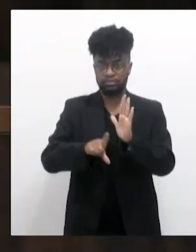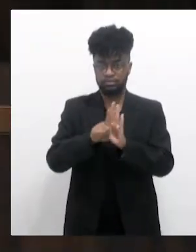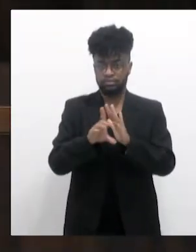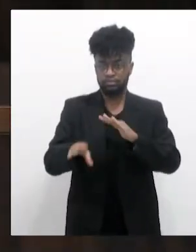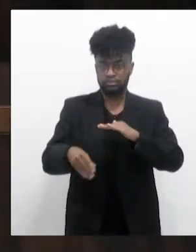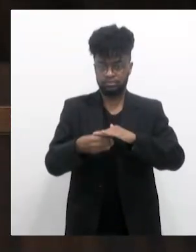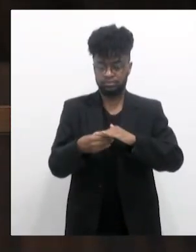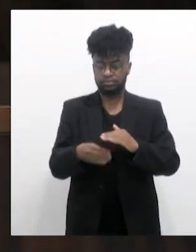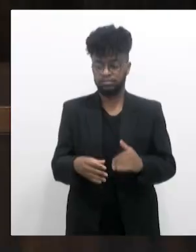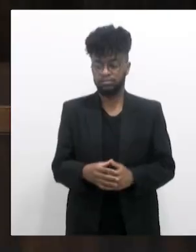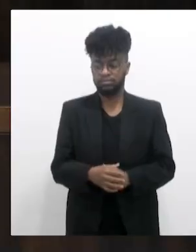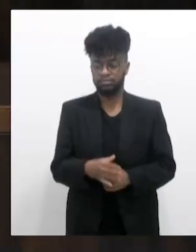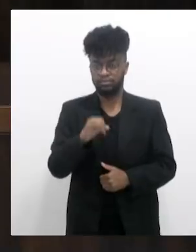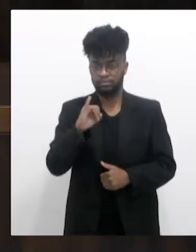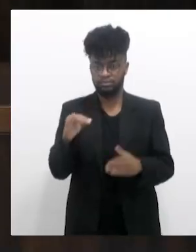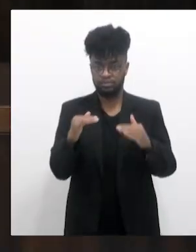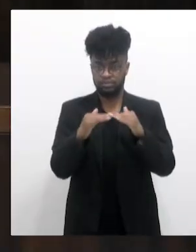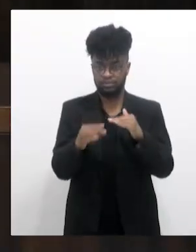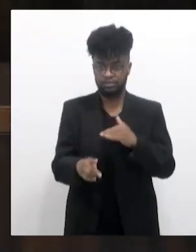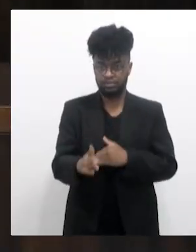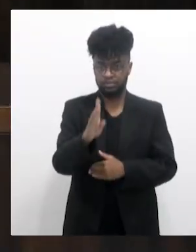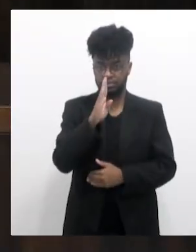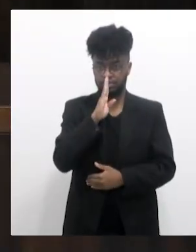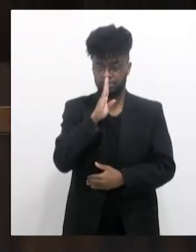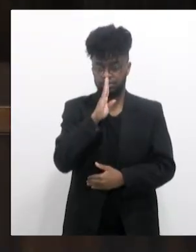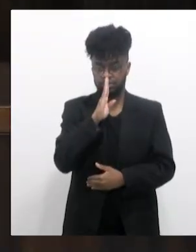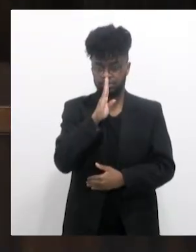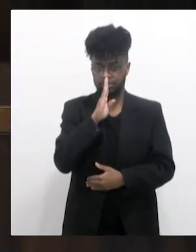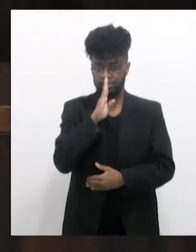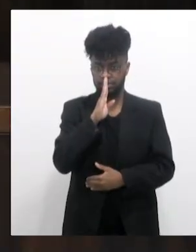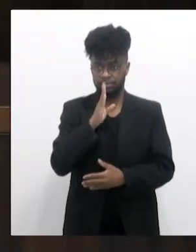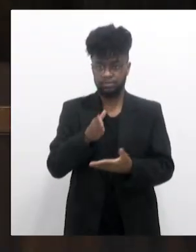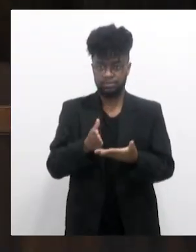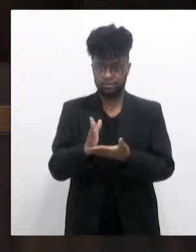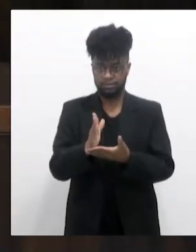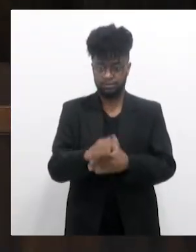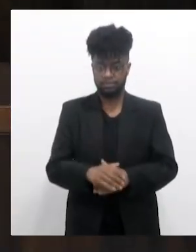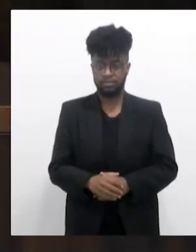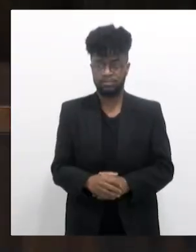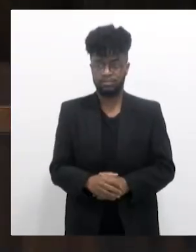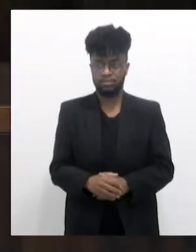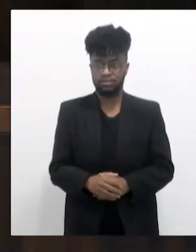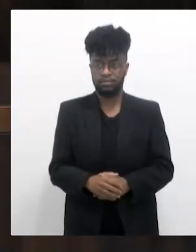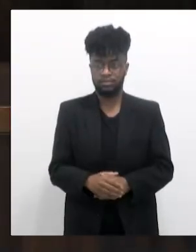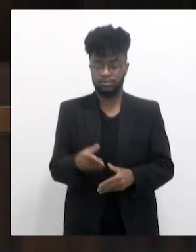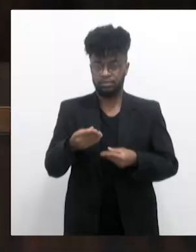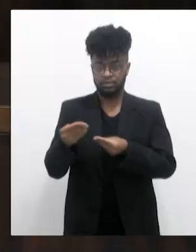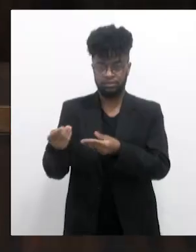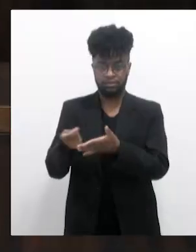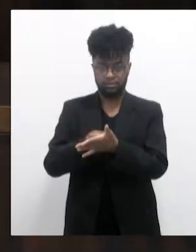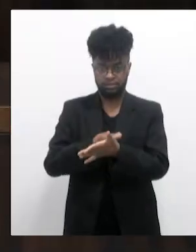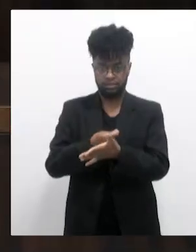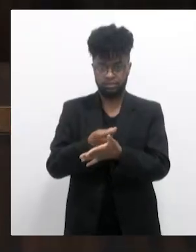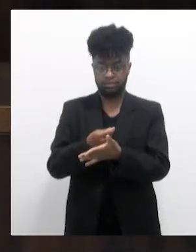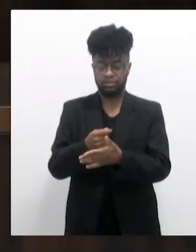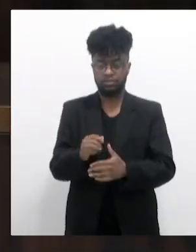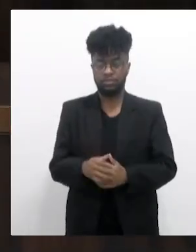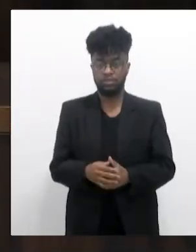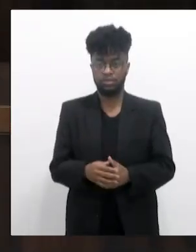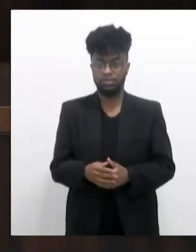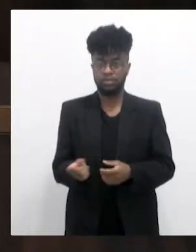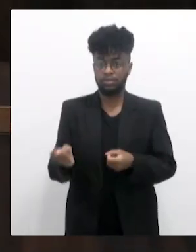assim emendado. Os senhores que aprovam, permaneçam como estão. Aprovado. Vai a redação do